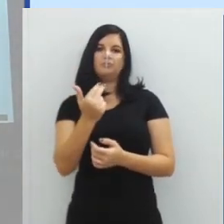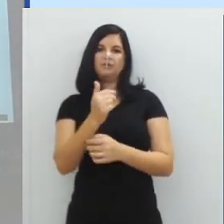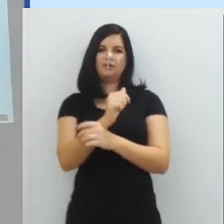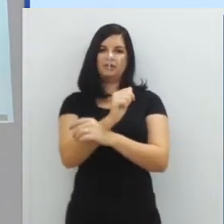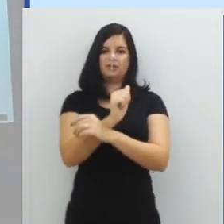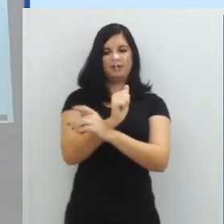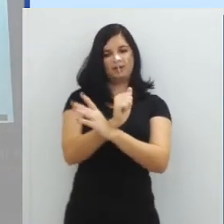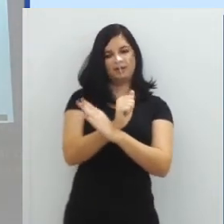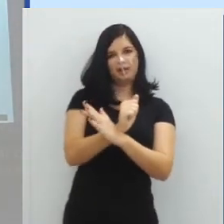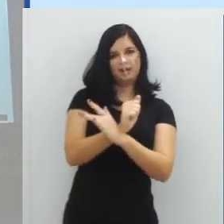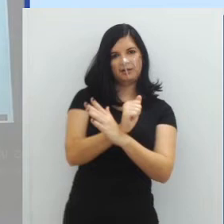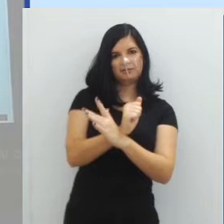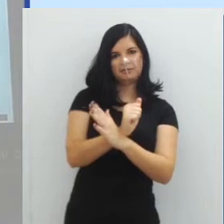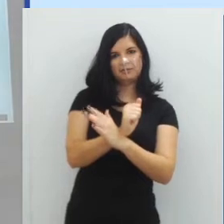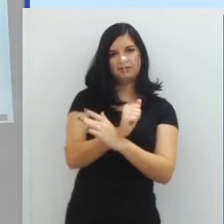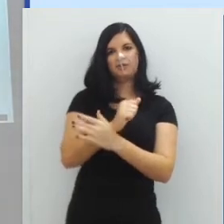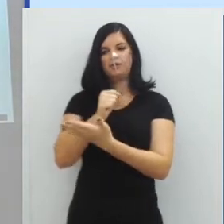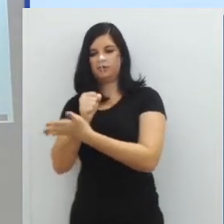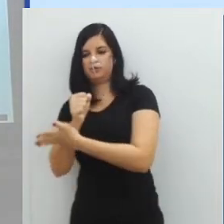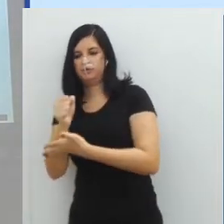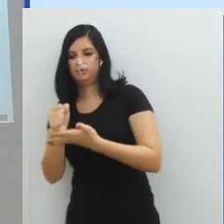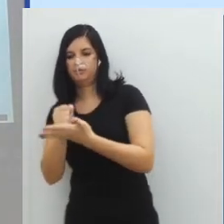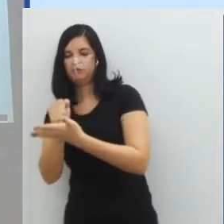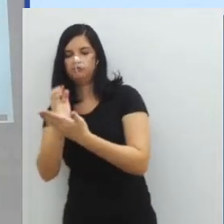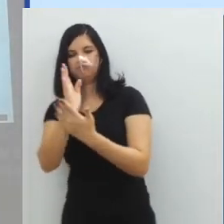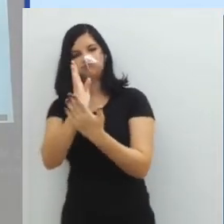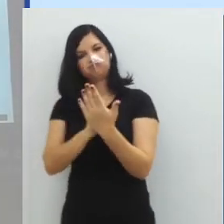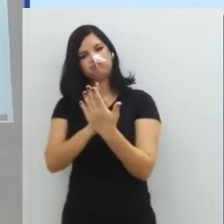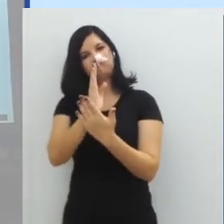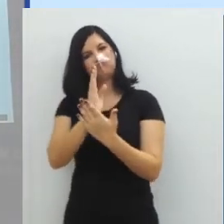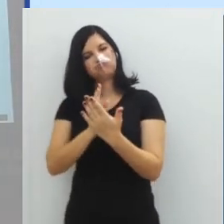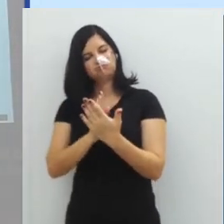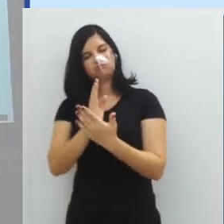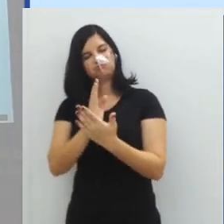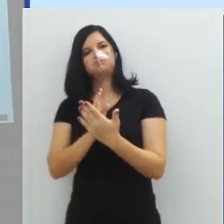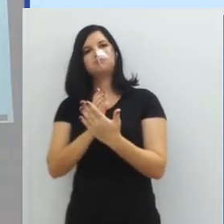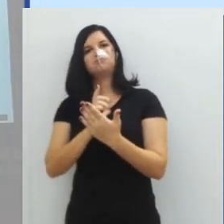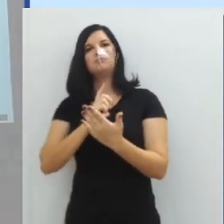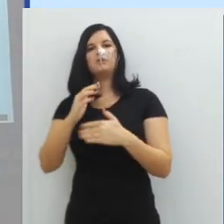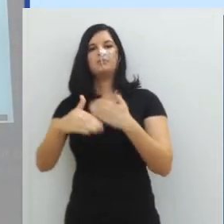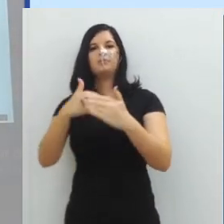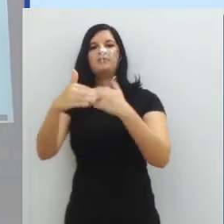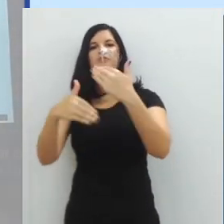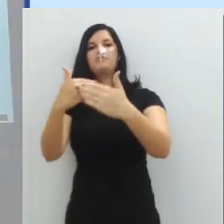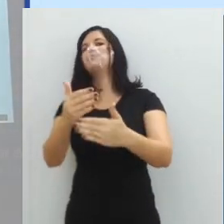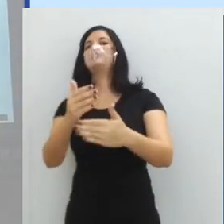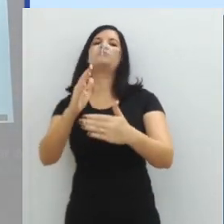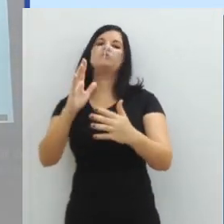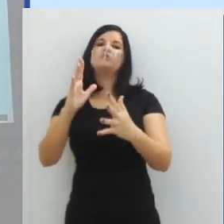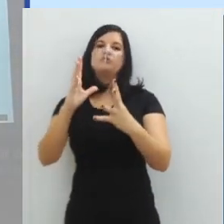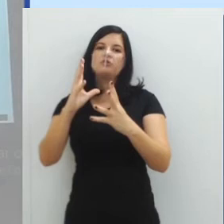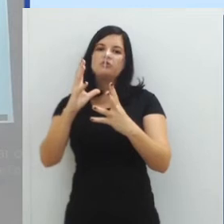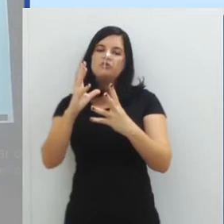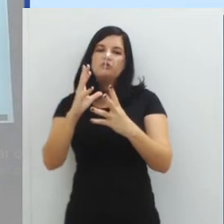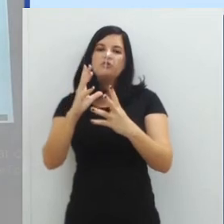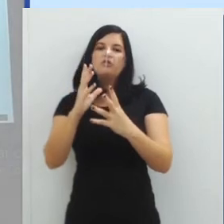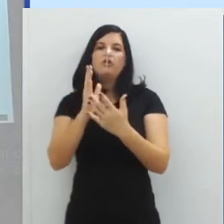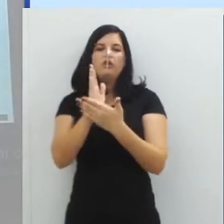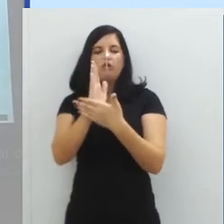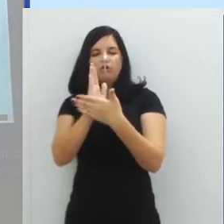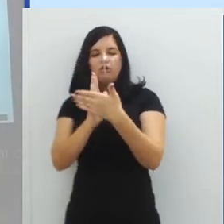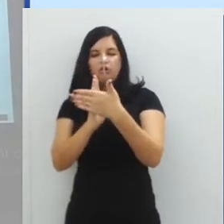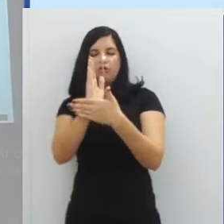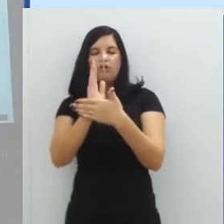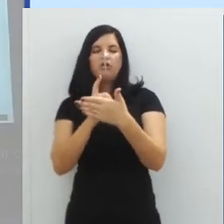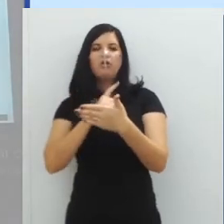vai ser neutralizada pela parte básica né? Então nesse processo de neutralização aqui, a gente